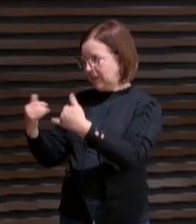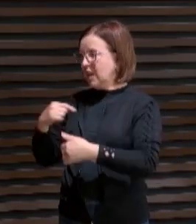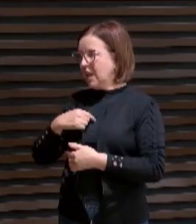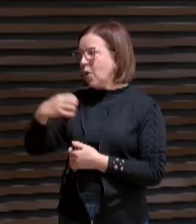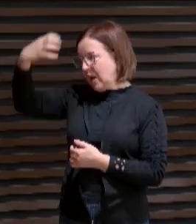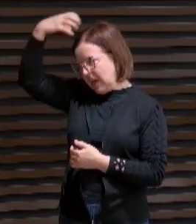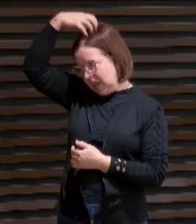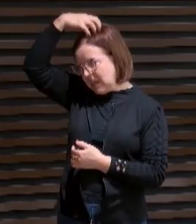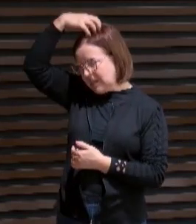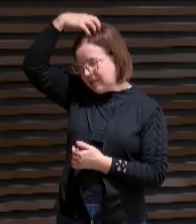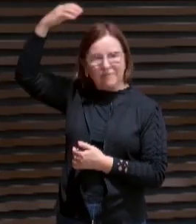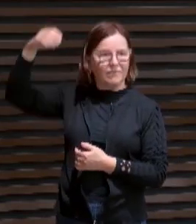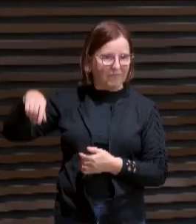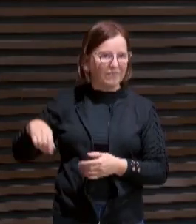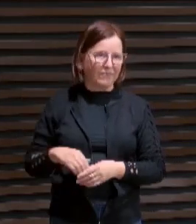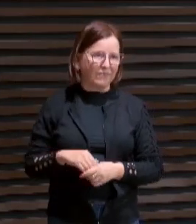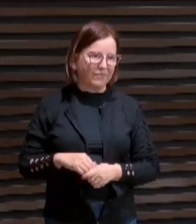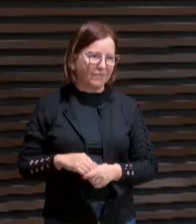tu dizes que eu sou rei.